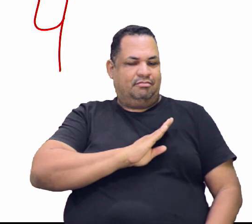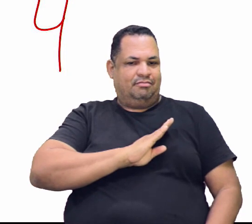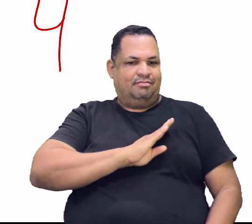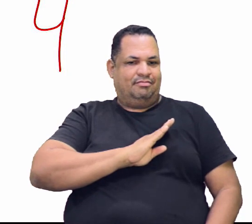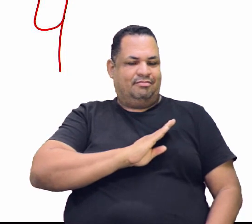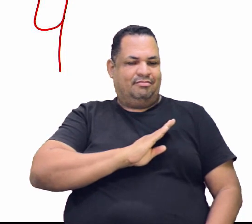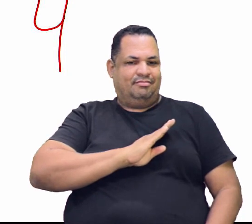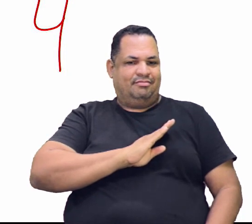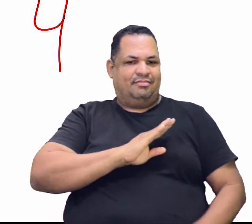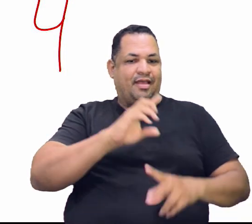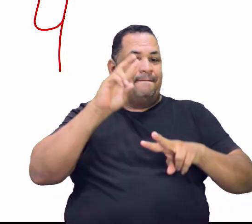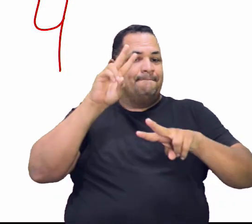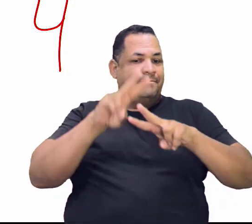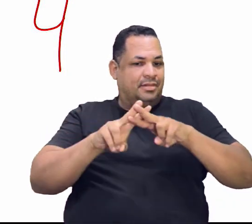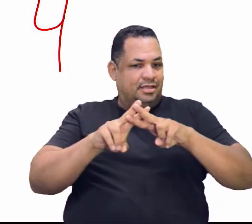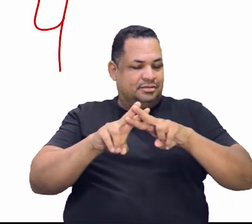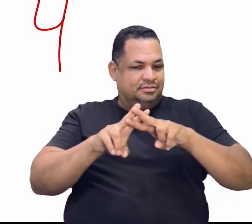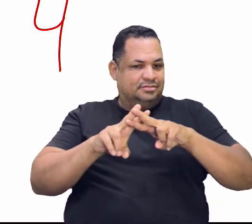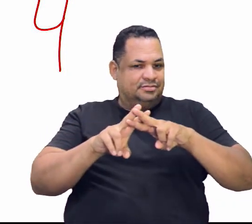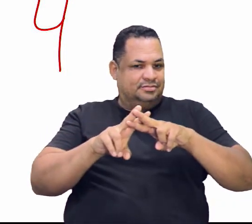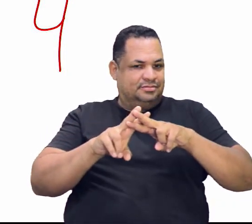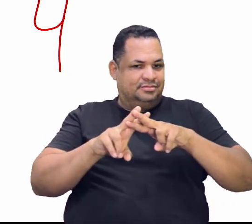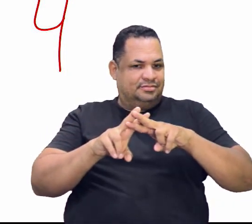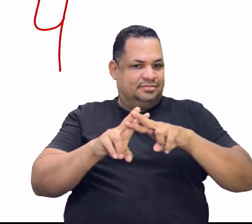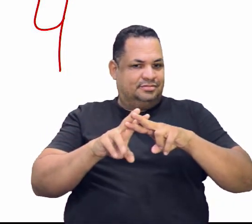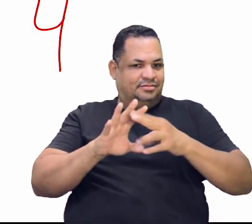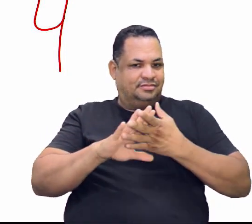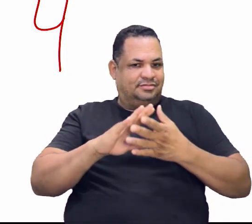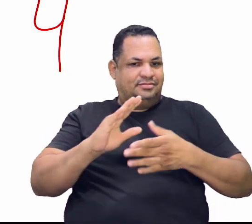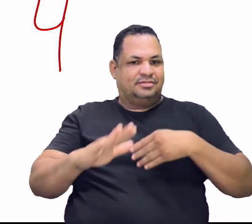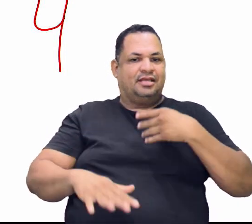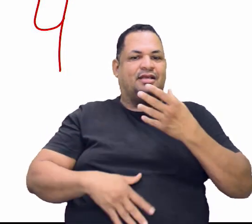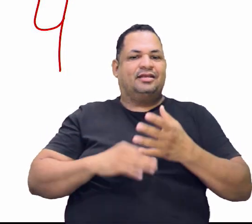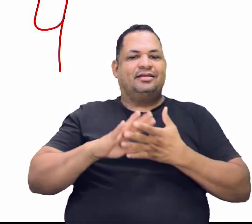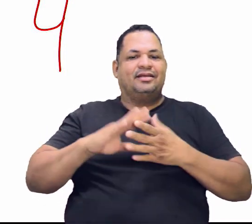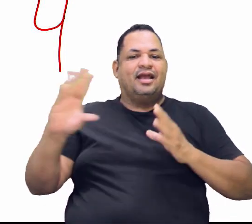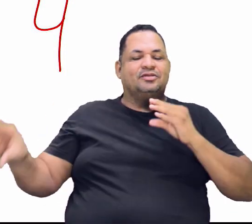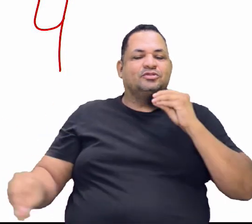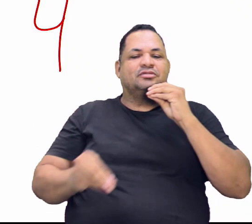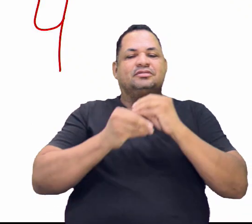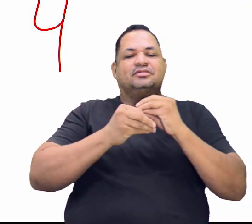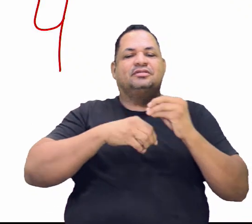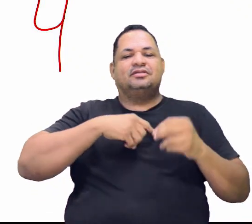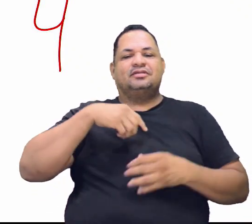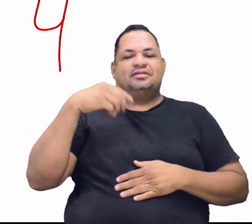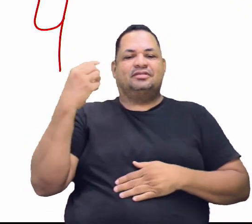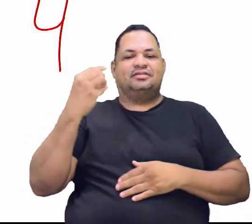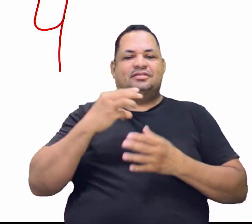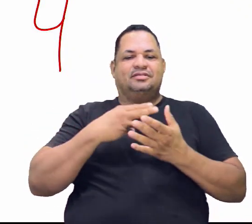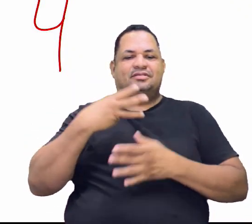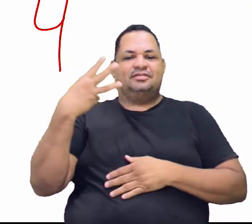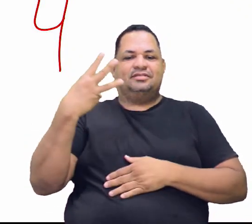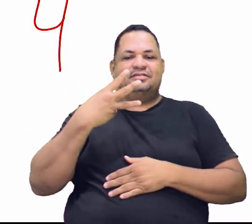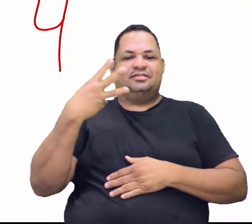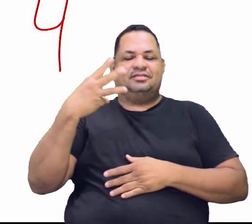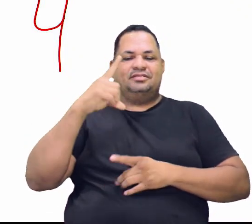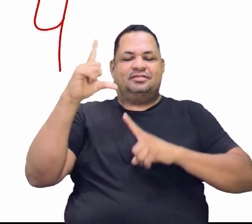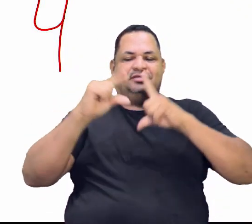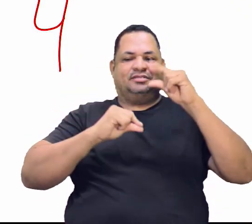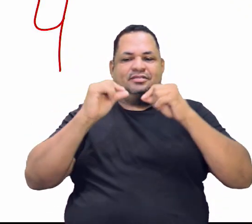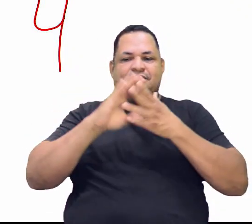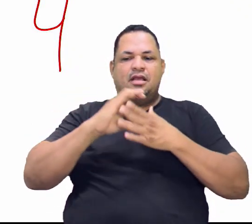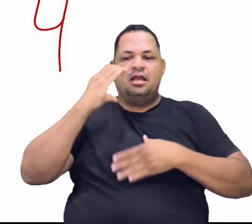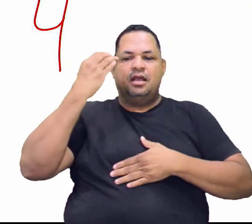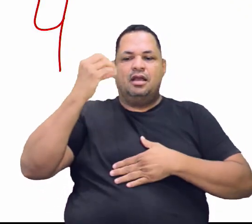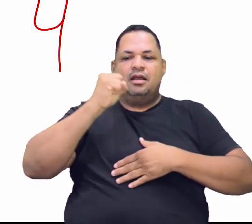Belém, vai ser preso, aí lá ele ganha uma 2ª estrela. Aí ele se torna